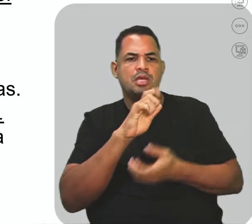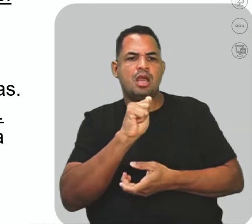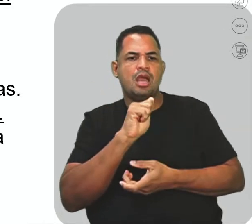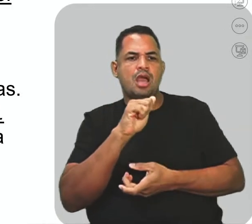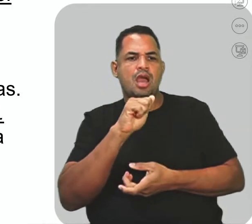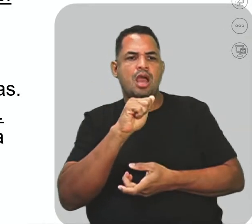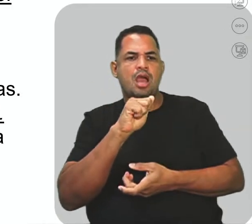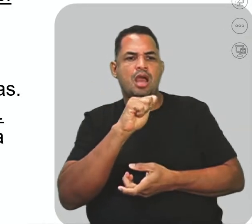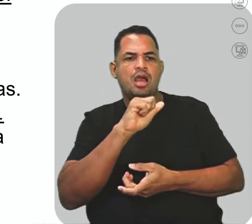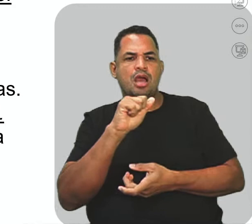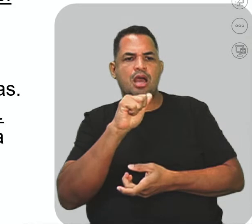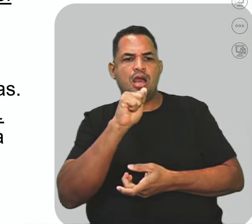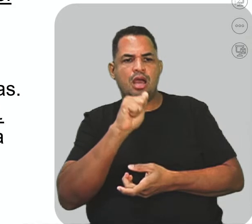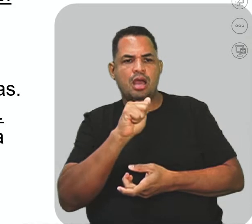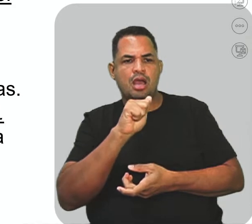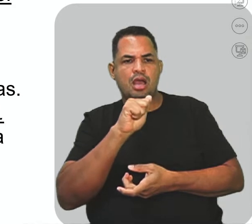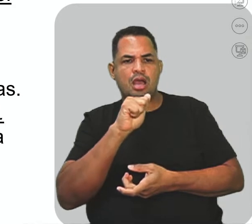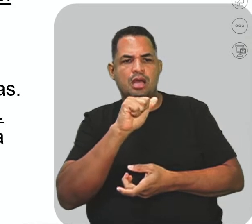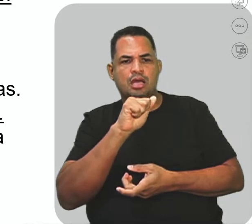assindética,